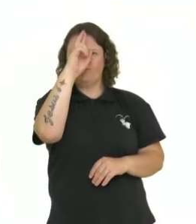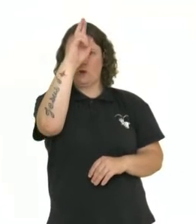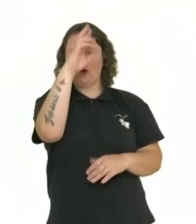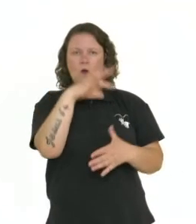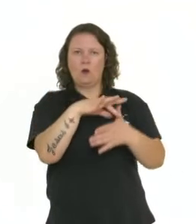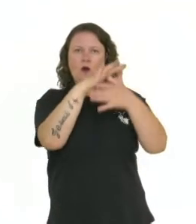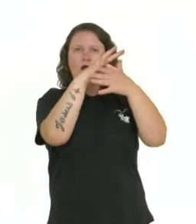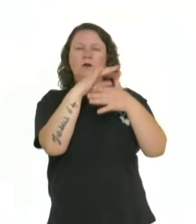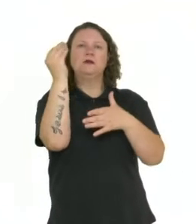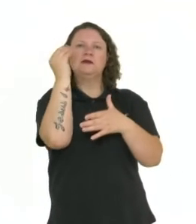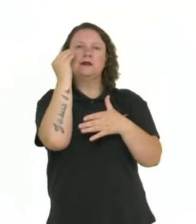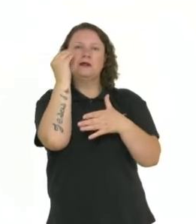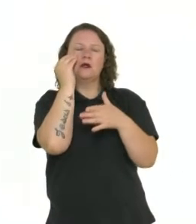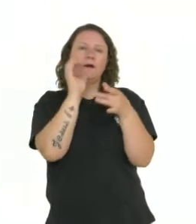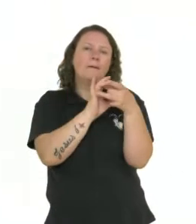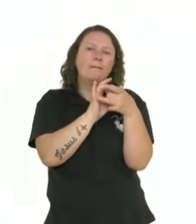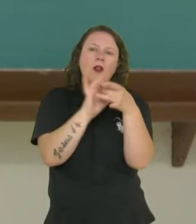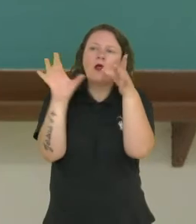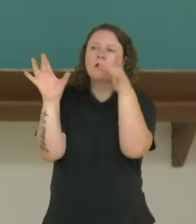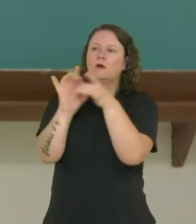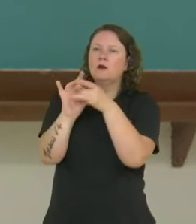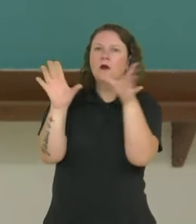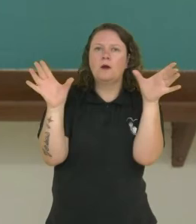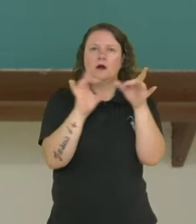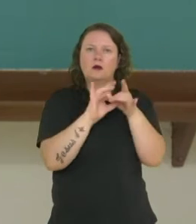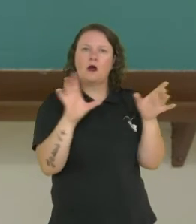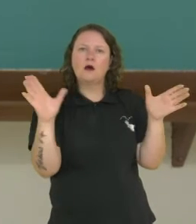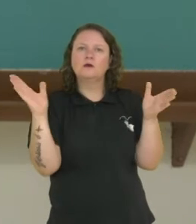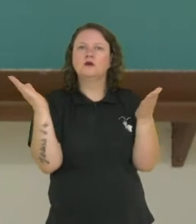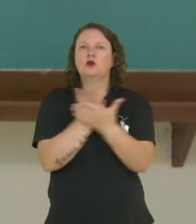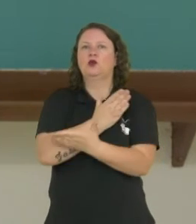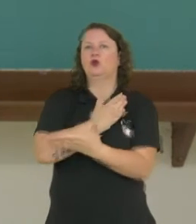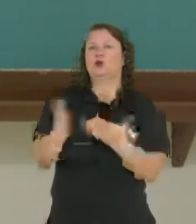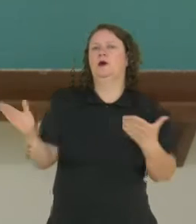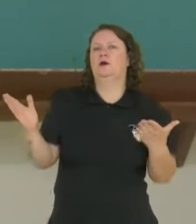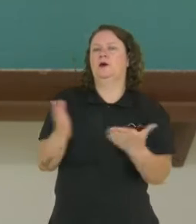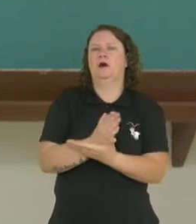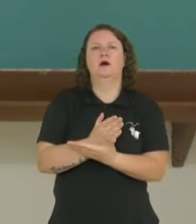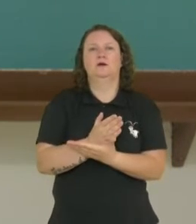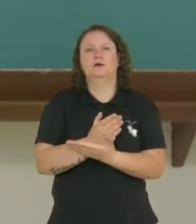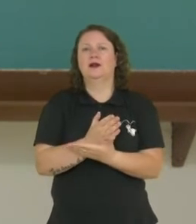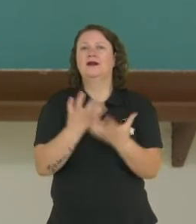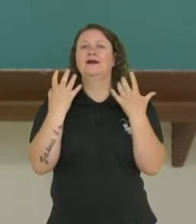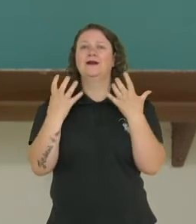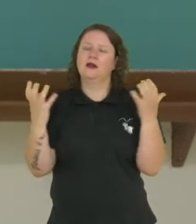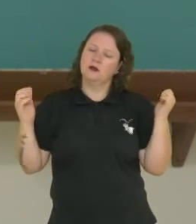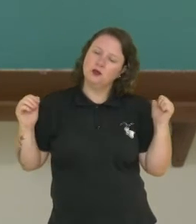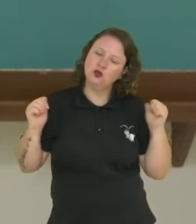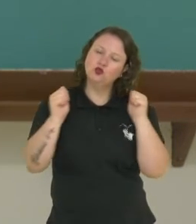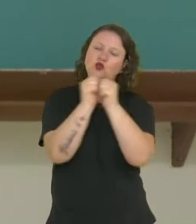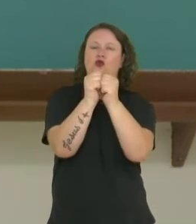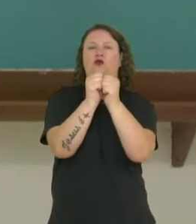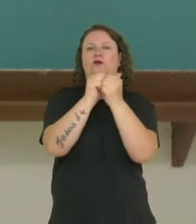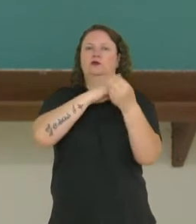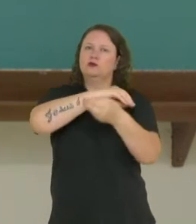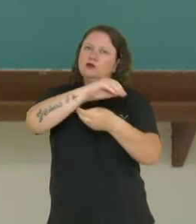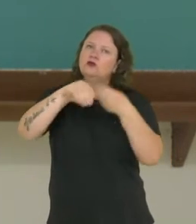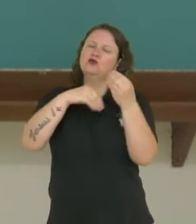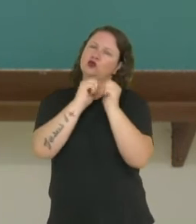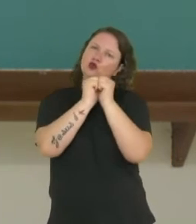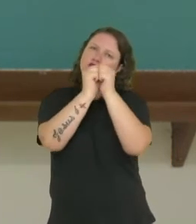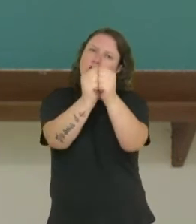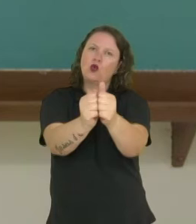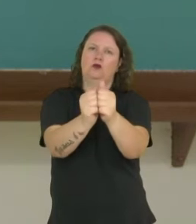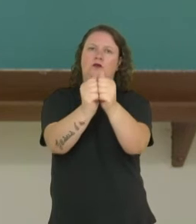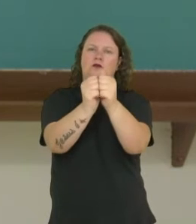tentar libertar a população da escravidão, do apartheid, né, dessa separação. Mas também é importante dizer que ele usou